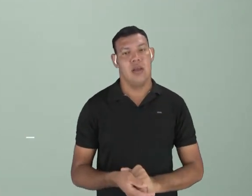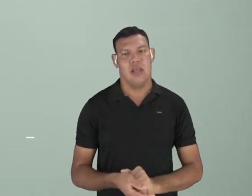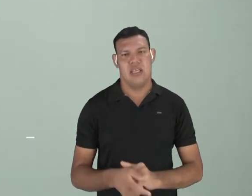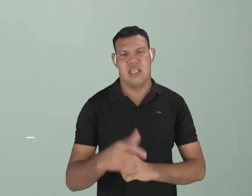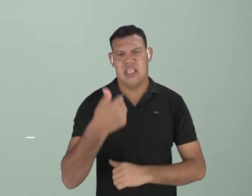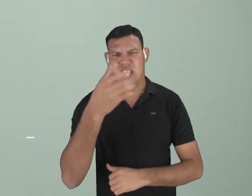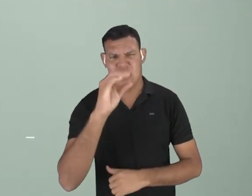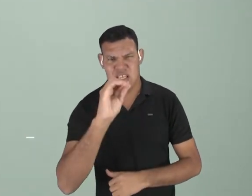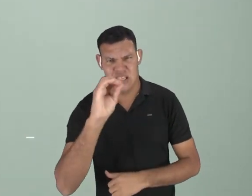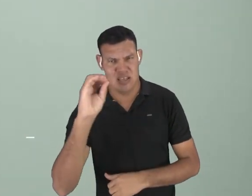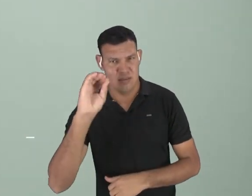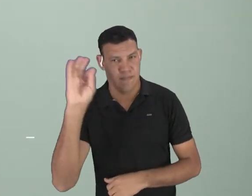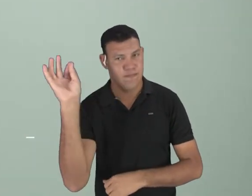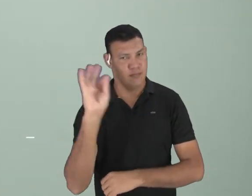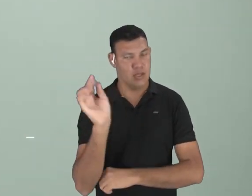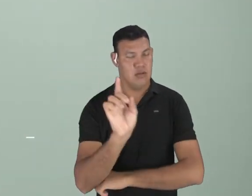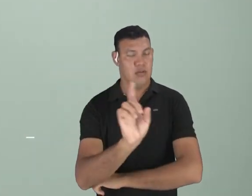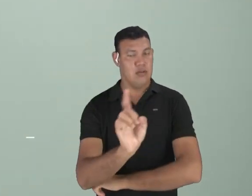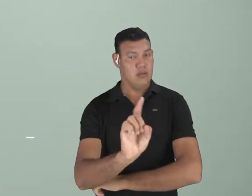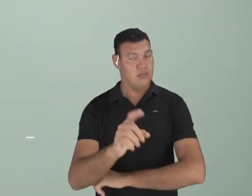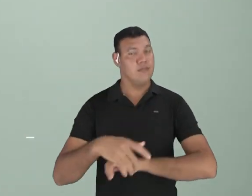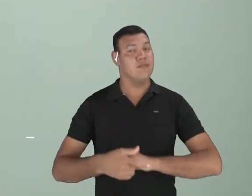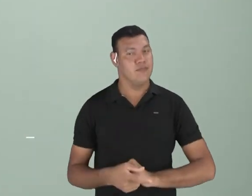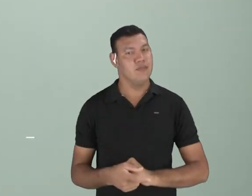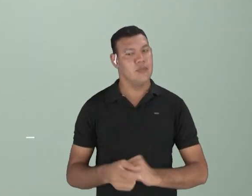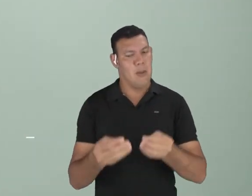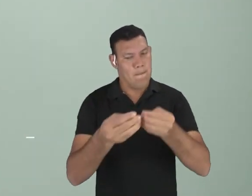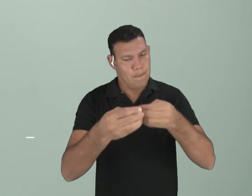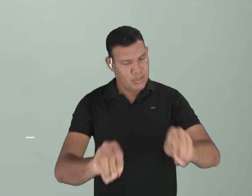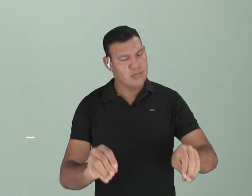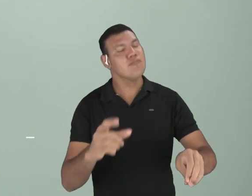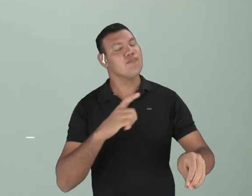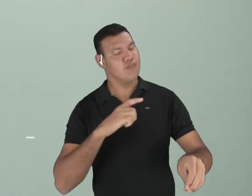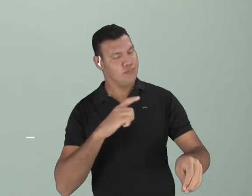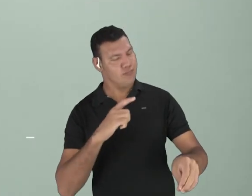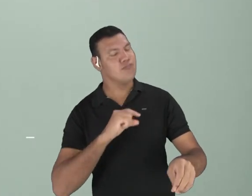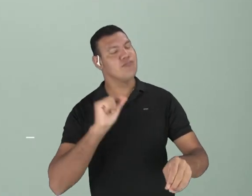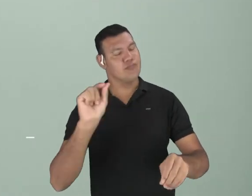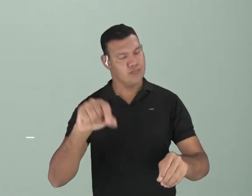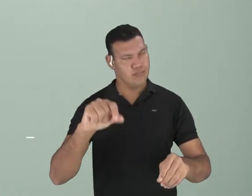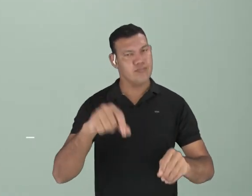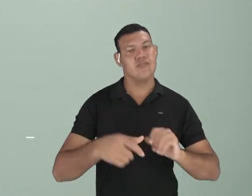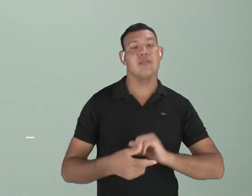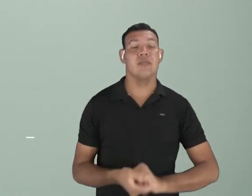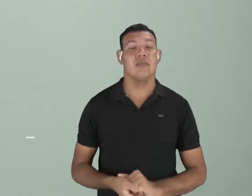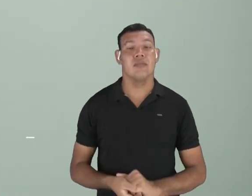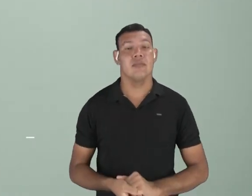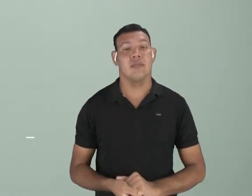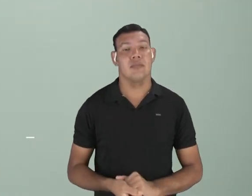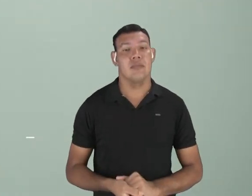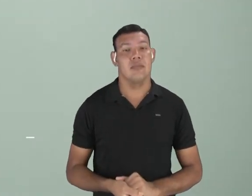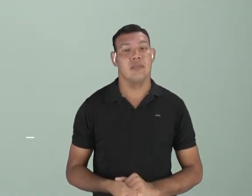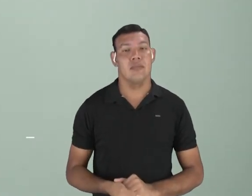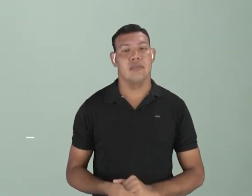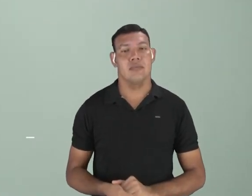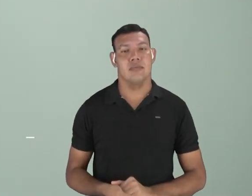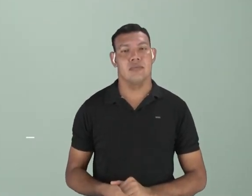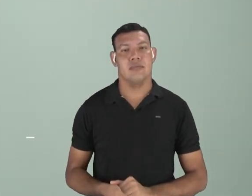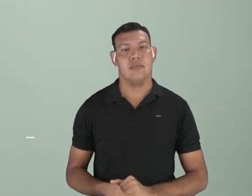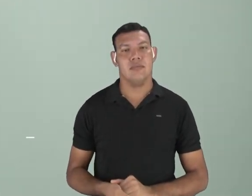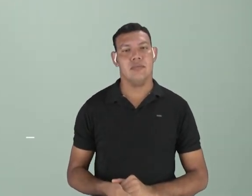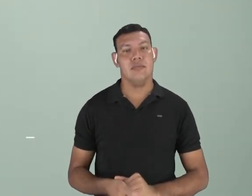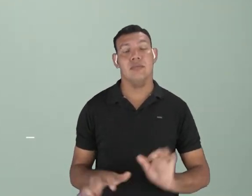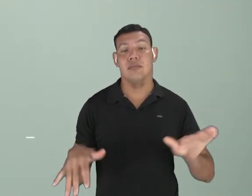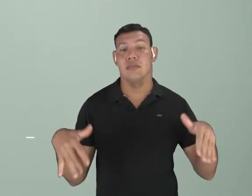quer dizer que uma energia é 100% limpa, que não causa nenhum impacto ambiental, tá? Isso não existe. Toda energia, toda fonte de energia